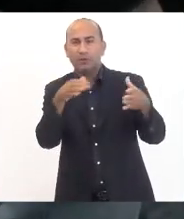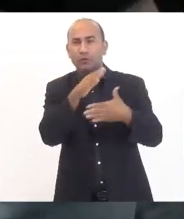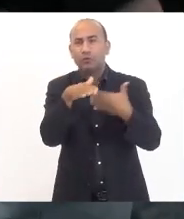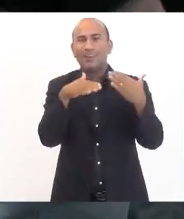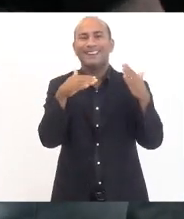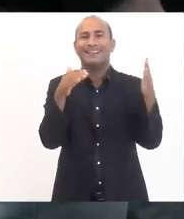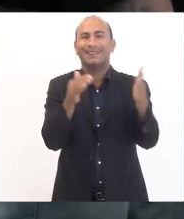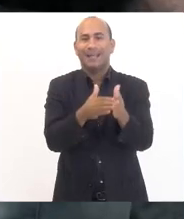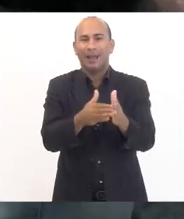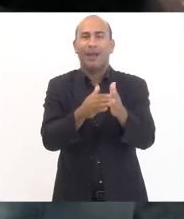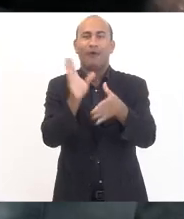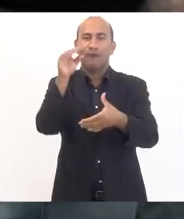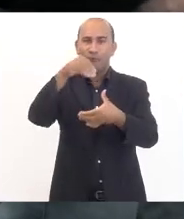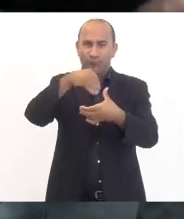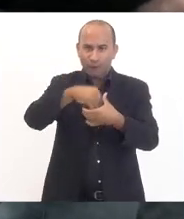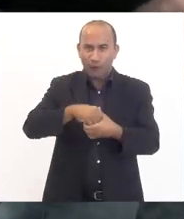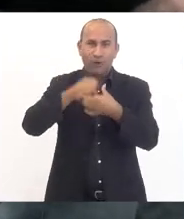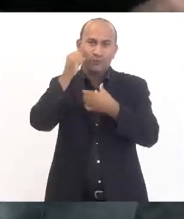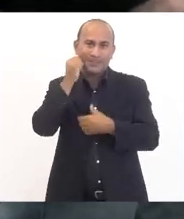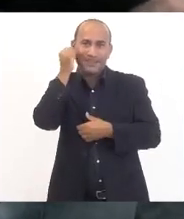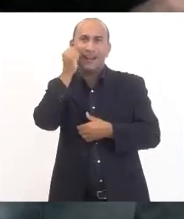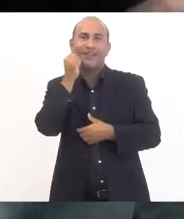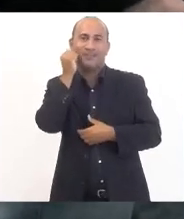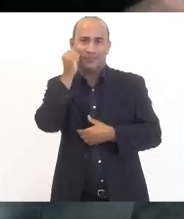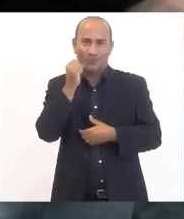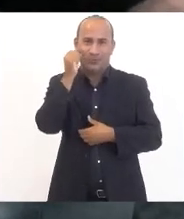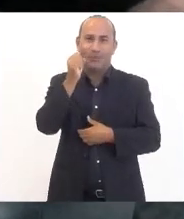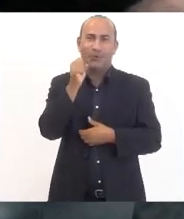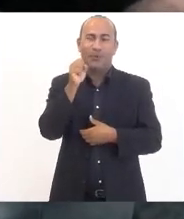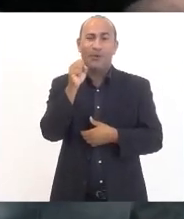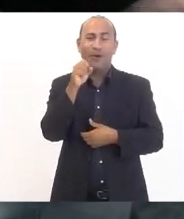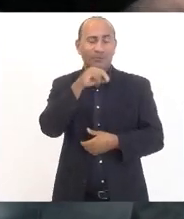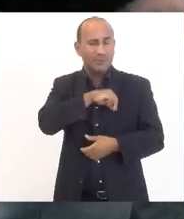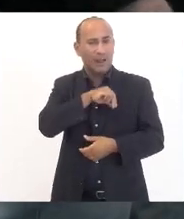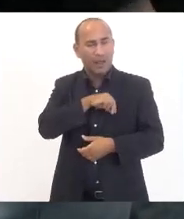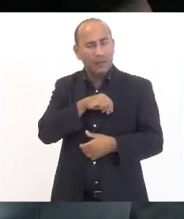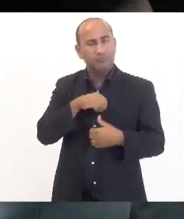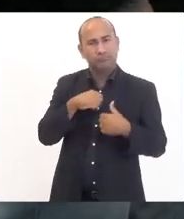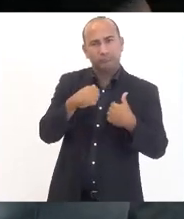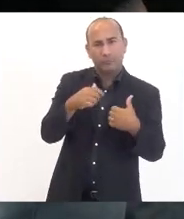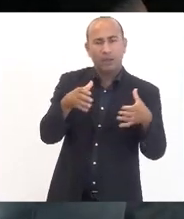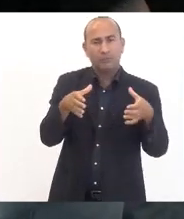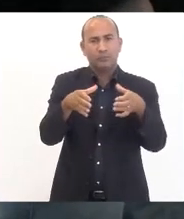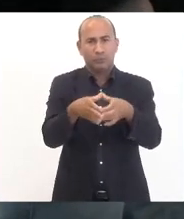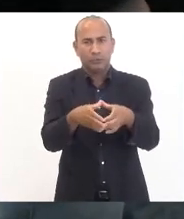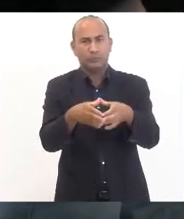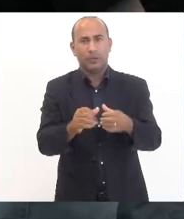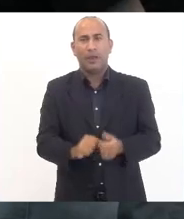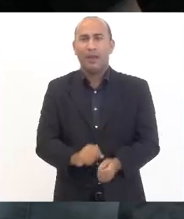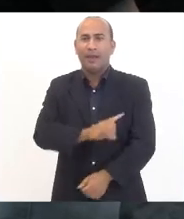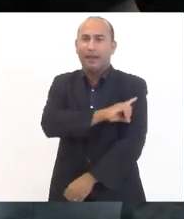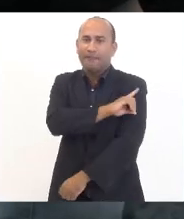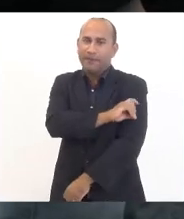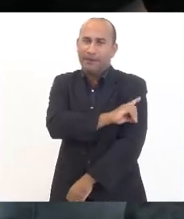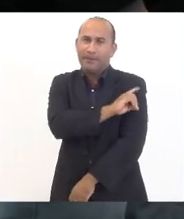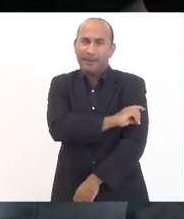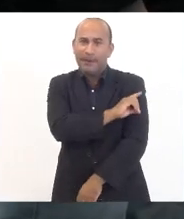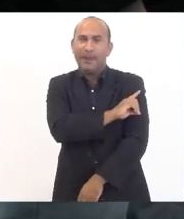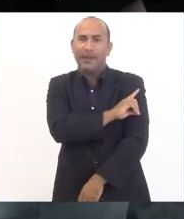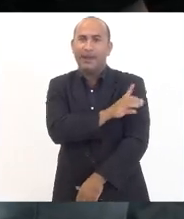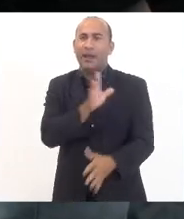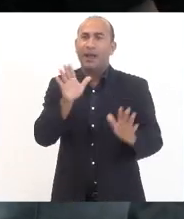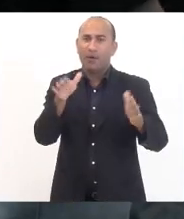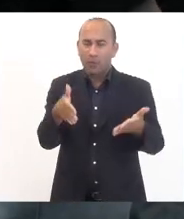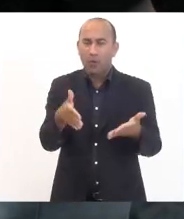dos senadores um piso salarial para a categoria. A enfermeira ficou com um piso salarial